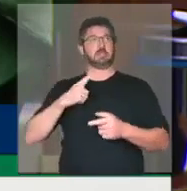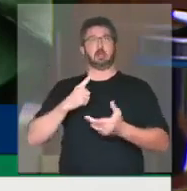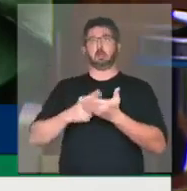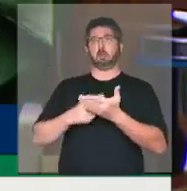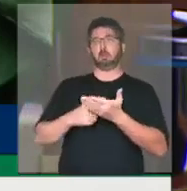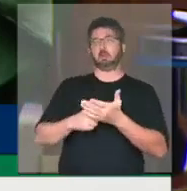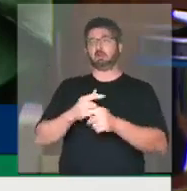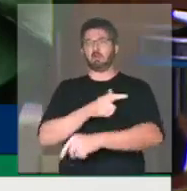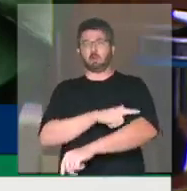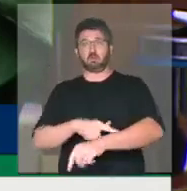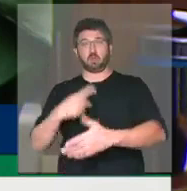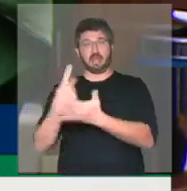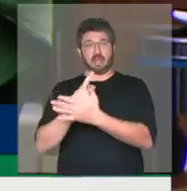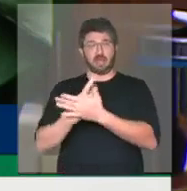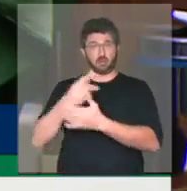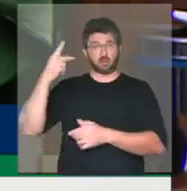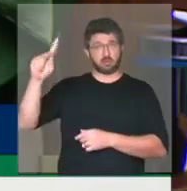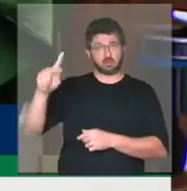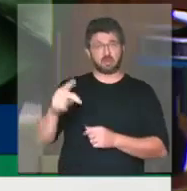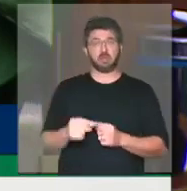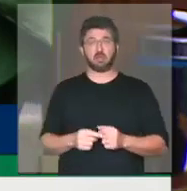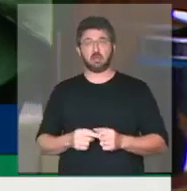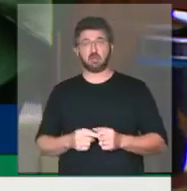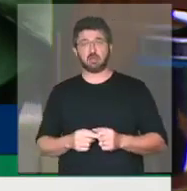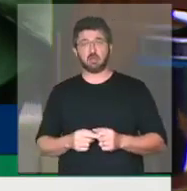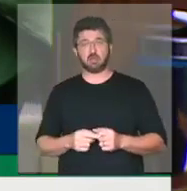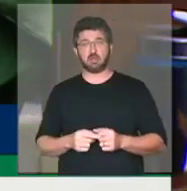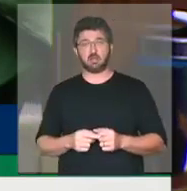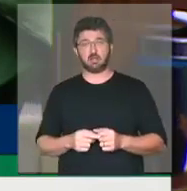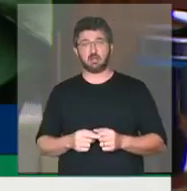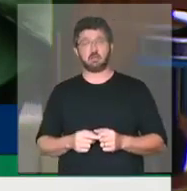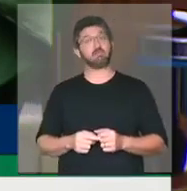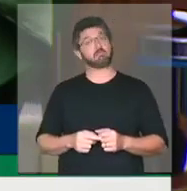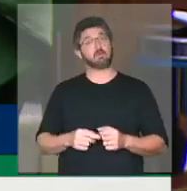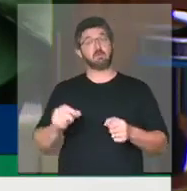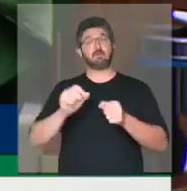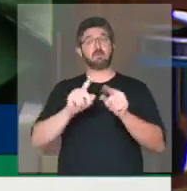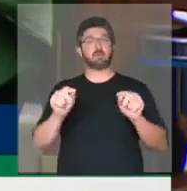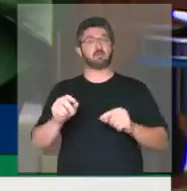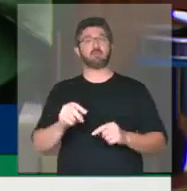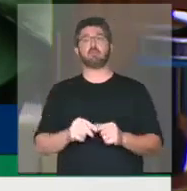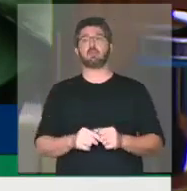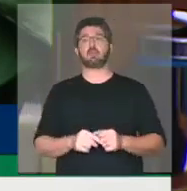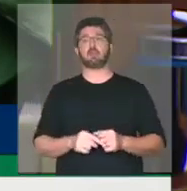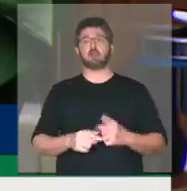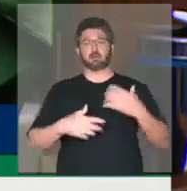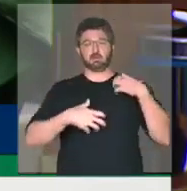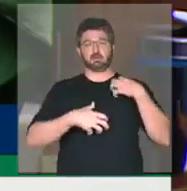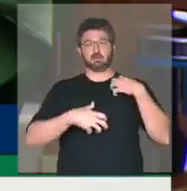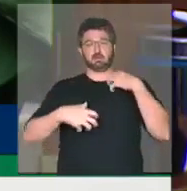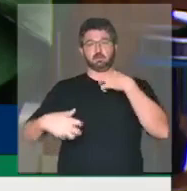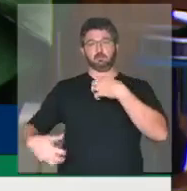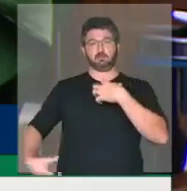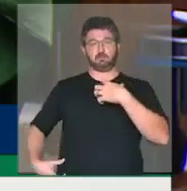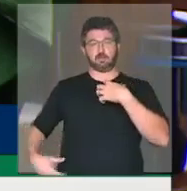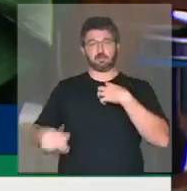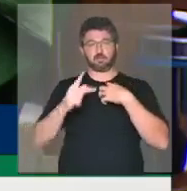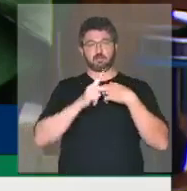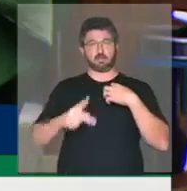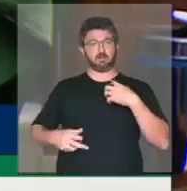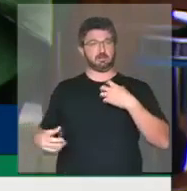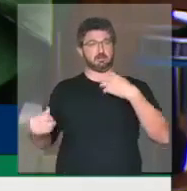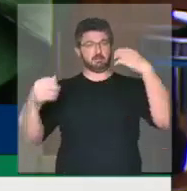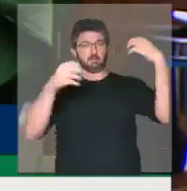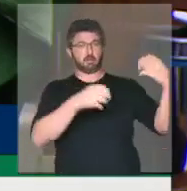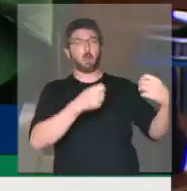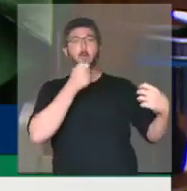seu comportamento indigno, como disse o ministro Celso de Mello, tenha usurpado a faixa presidencial para colocar